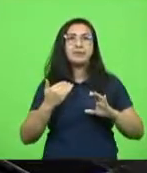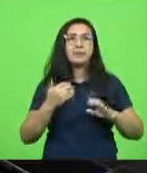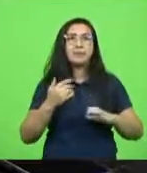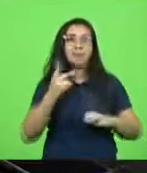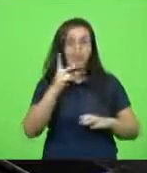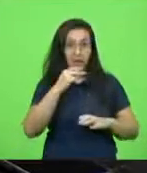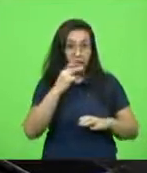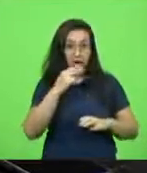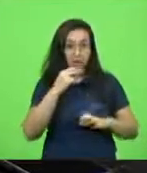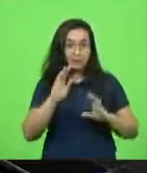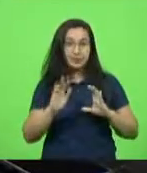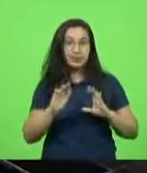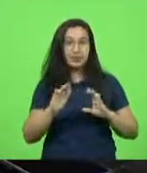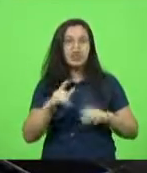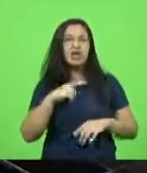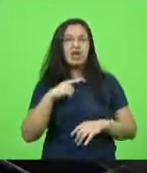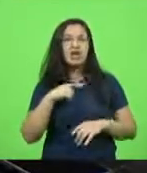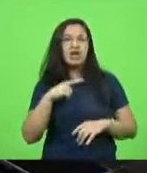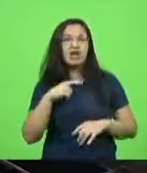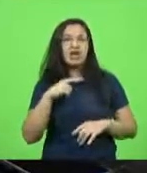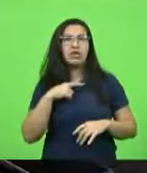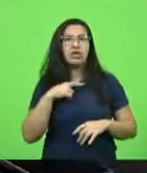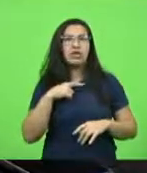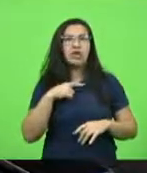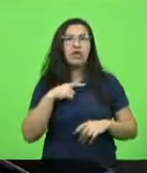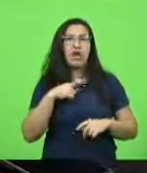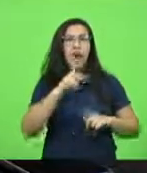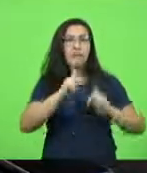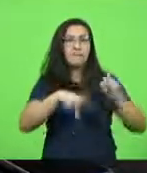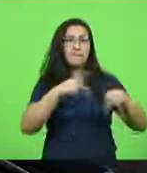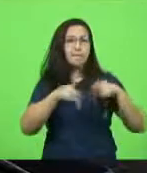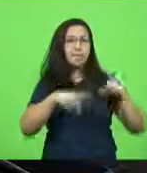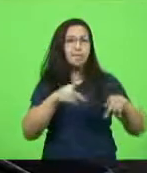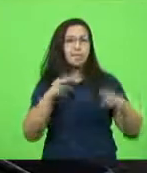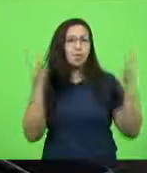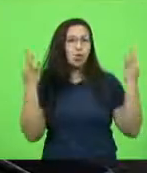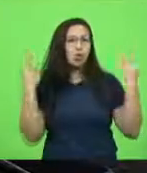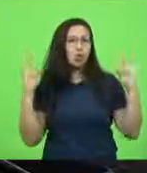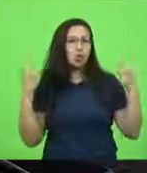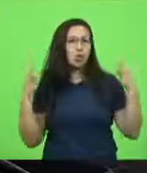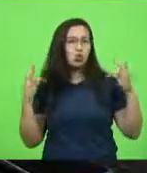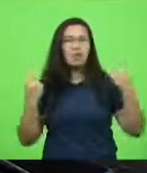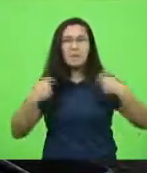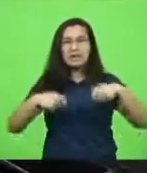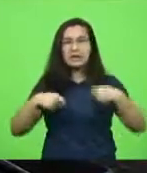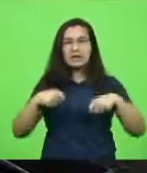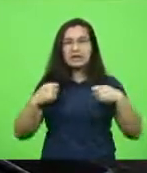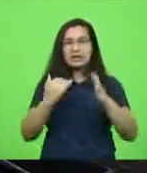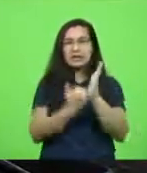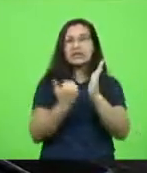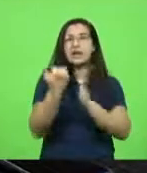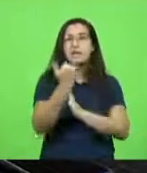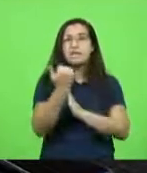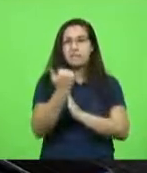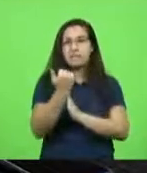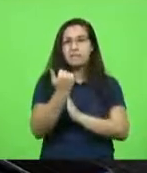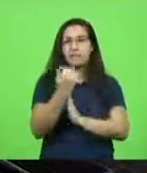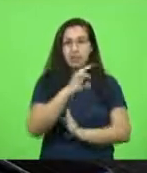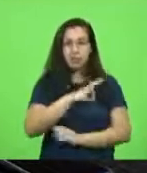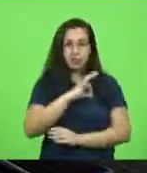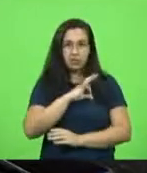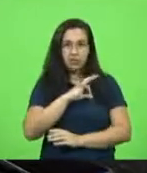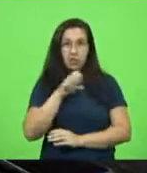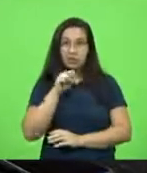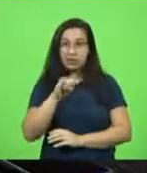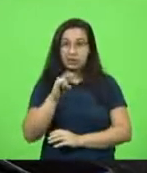Kennedy Nunes nós temos um público de turismo na nossa cidade nós precisamos de mais só para dados Se